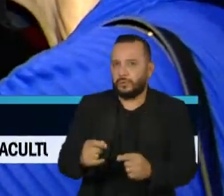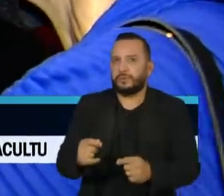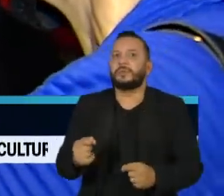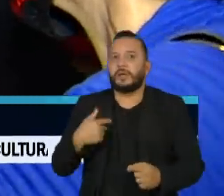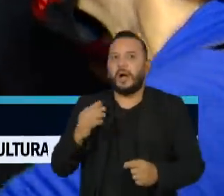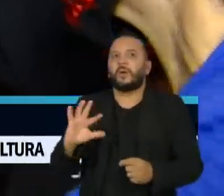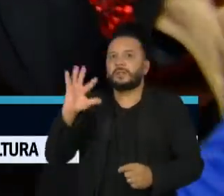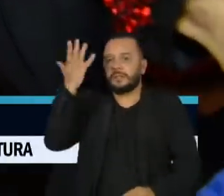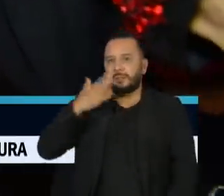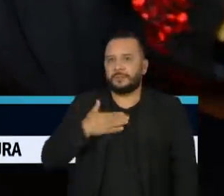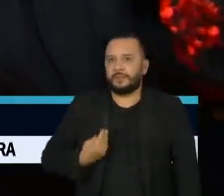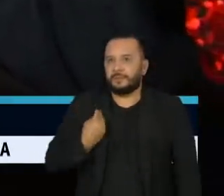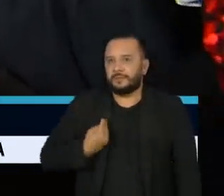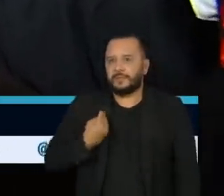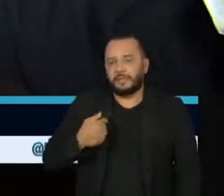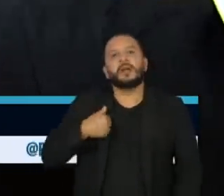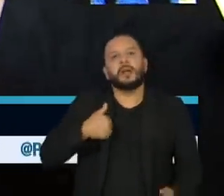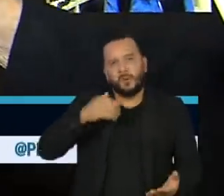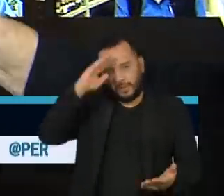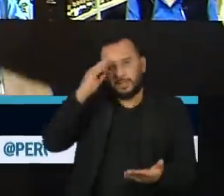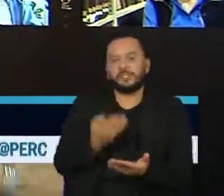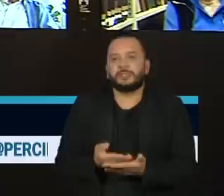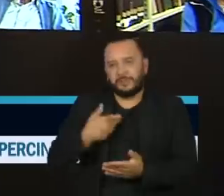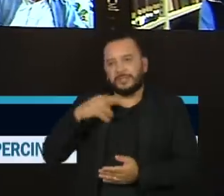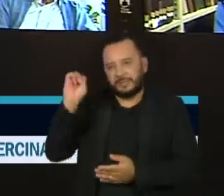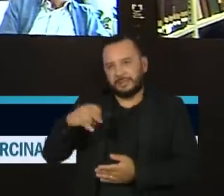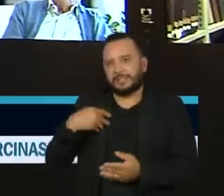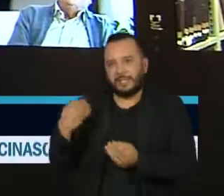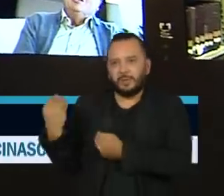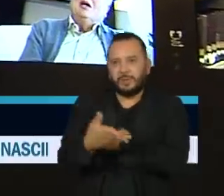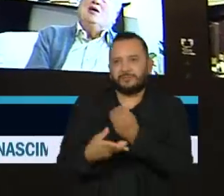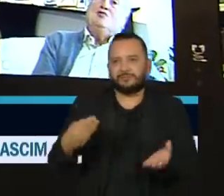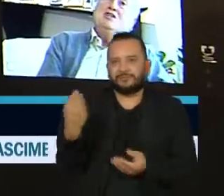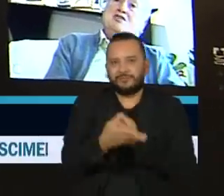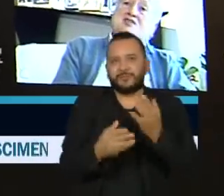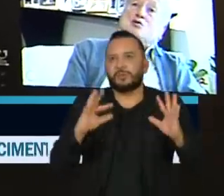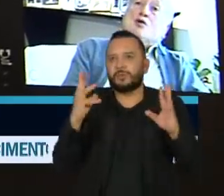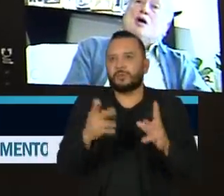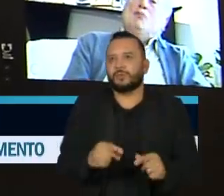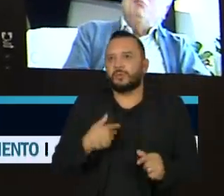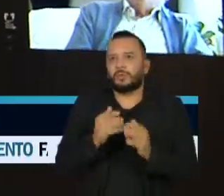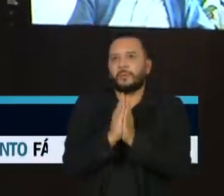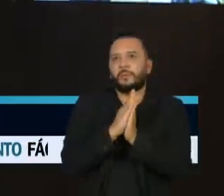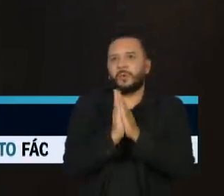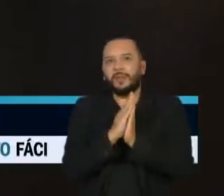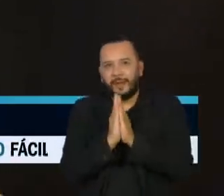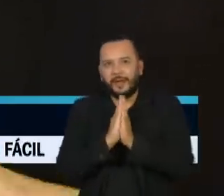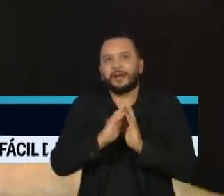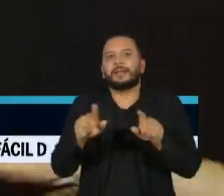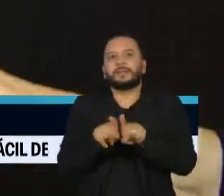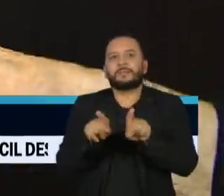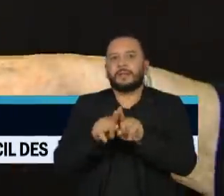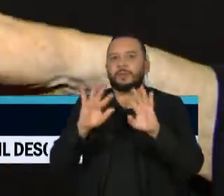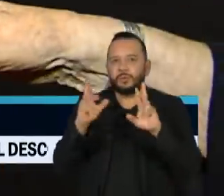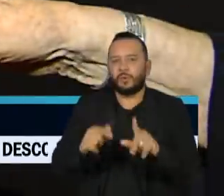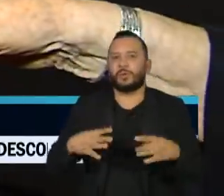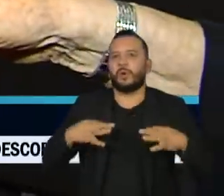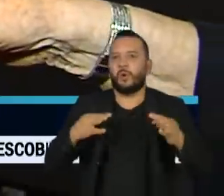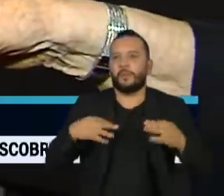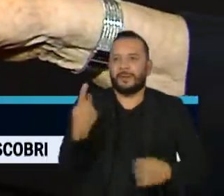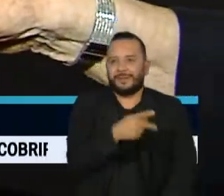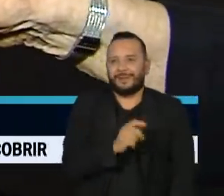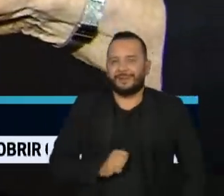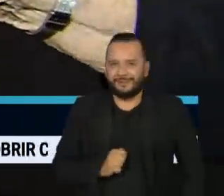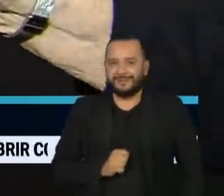passado. Não tive dúvida, eu doei a boneca com todo o enxoval dela. Foram 20 anos